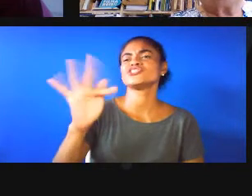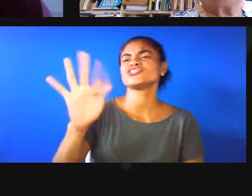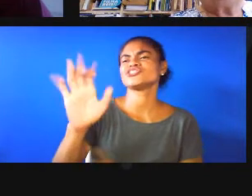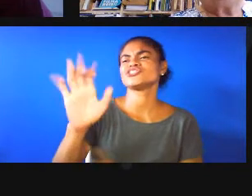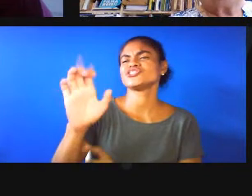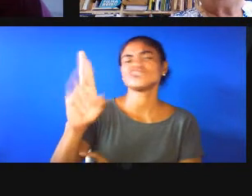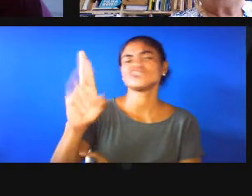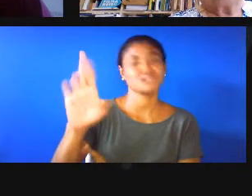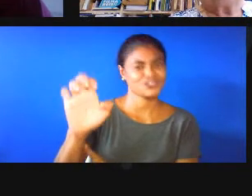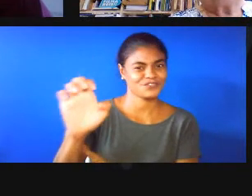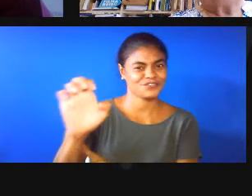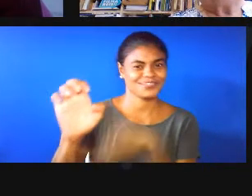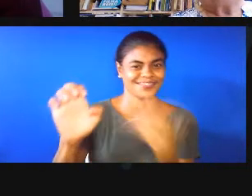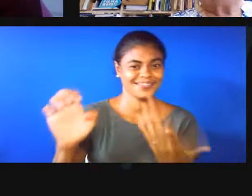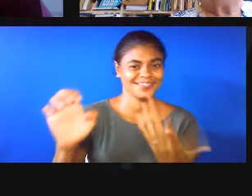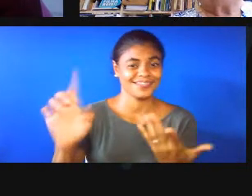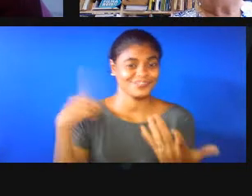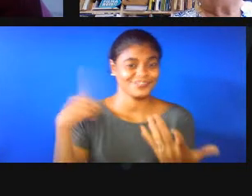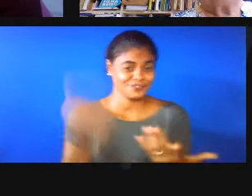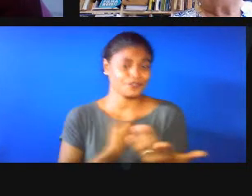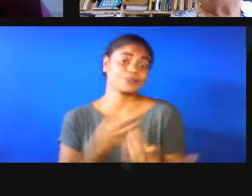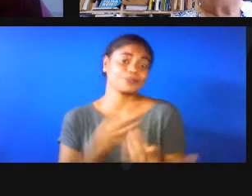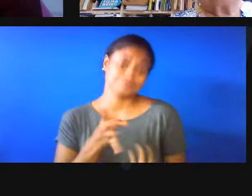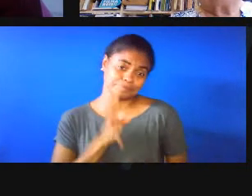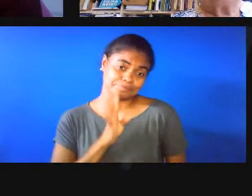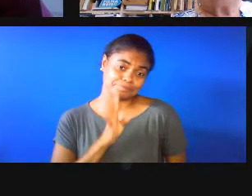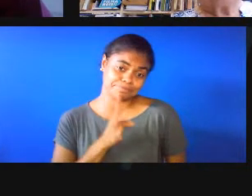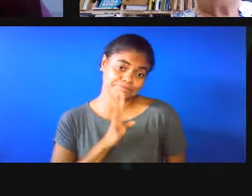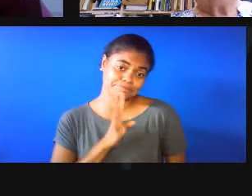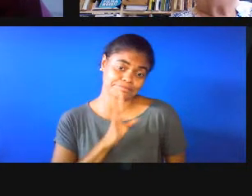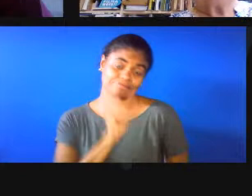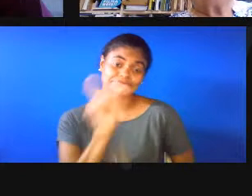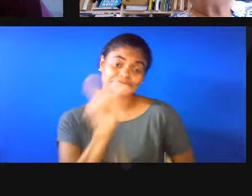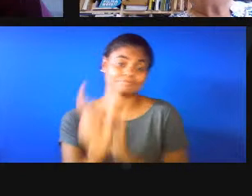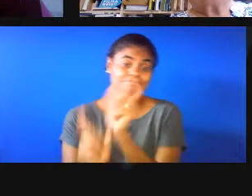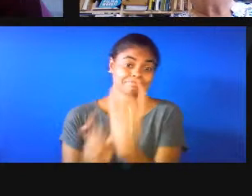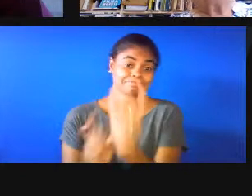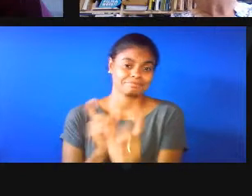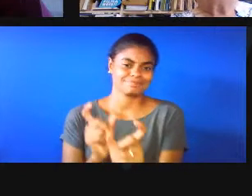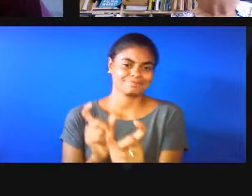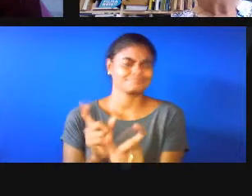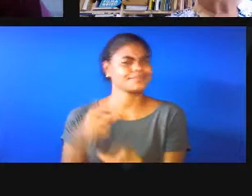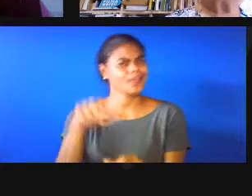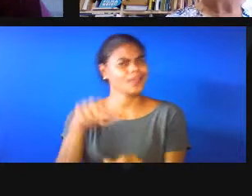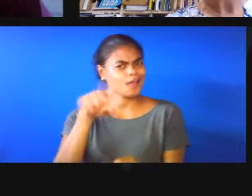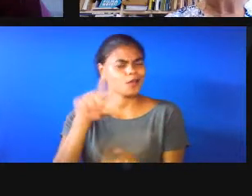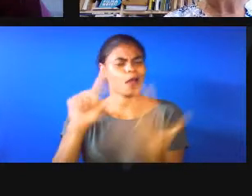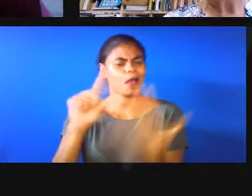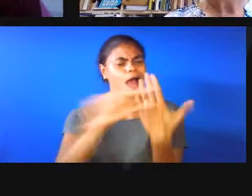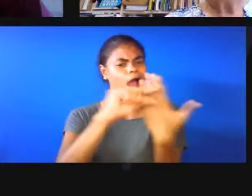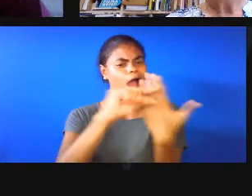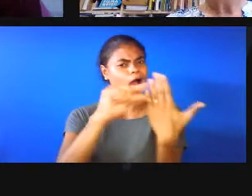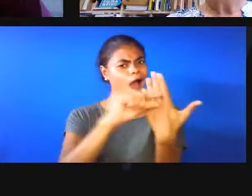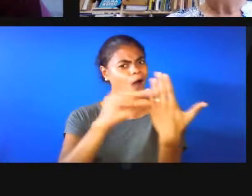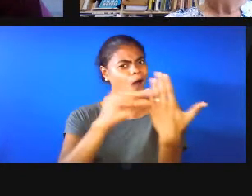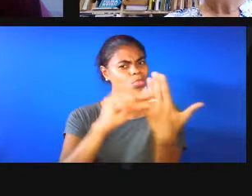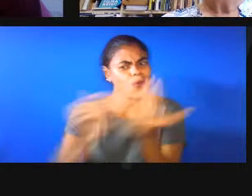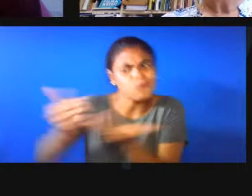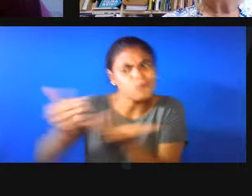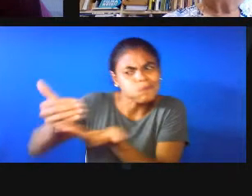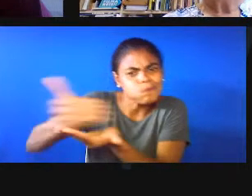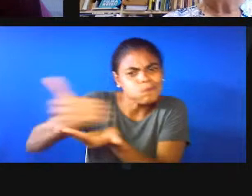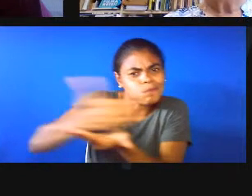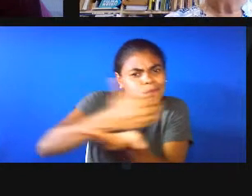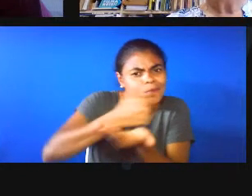muito familiares para nós nordestinos, né? E esses autores que a senhora escolheu como corpos aí são divinos, são